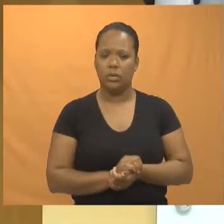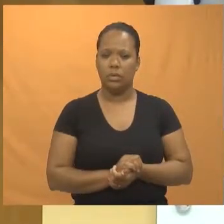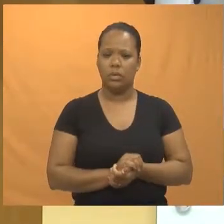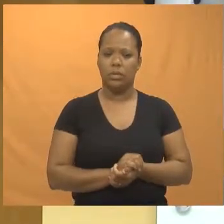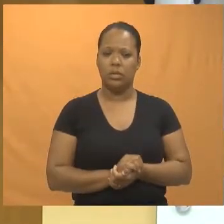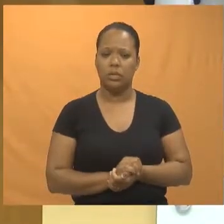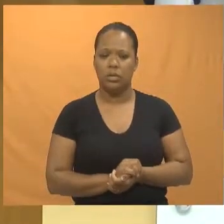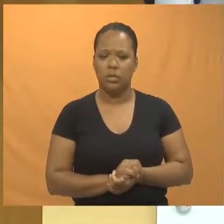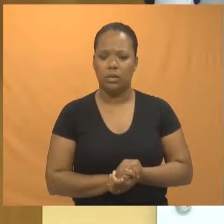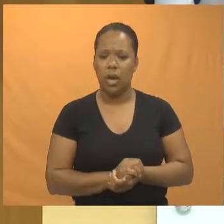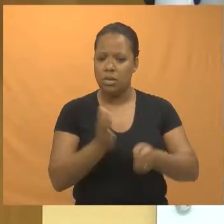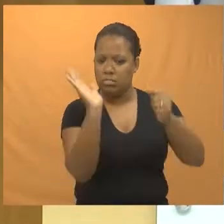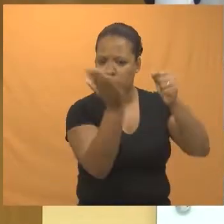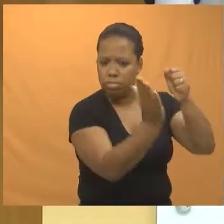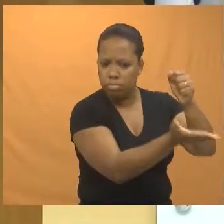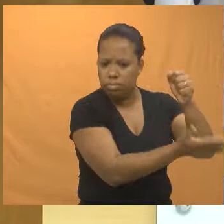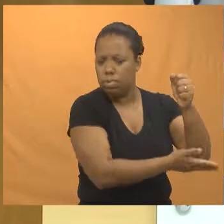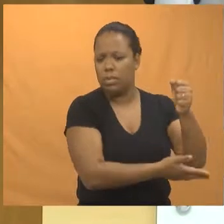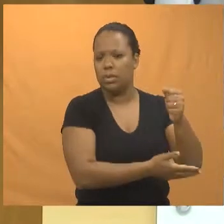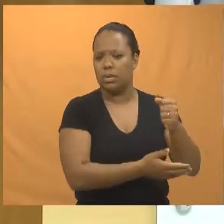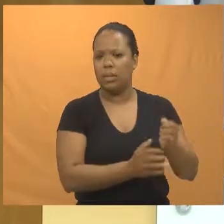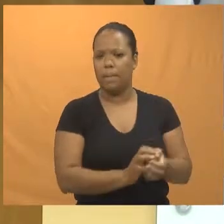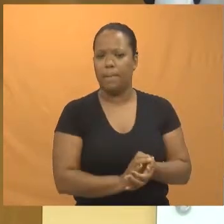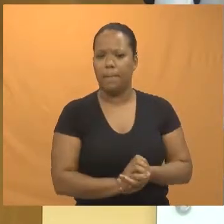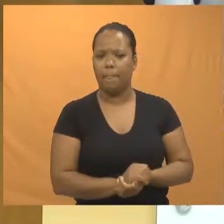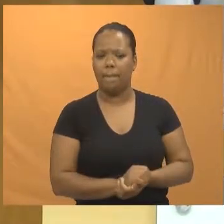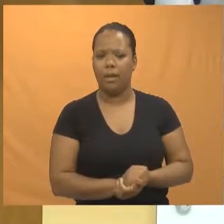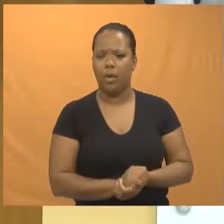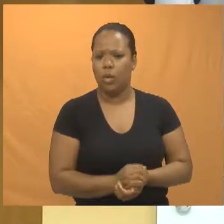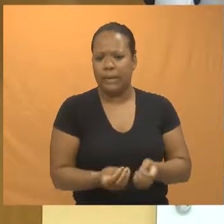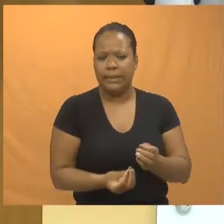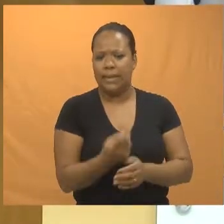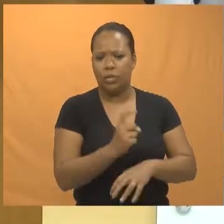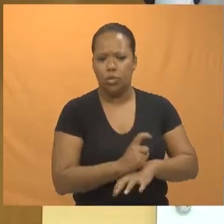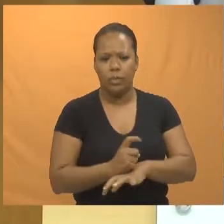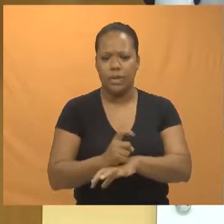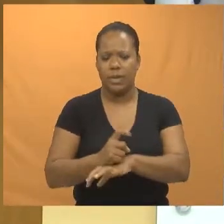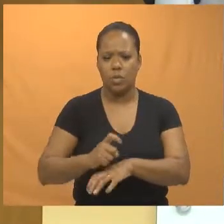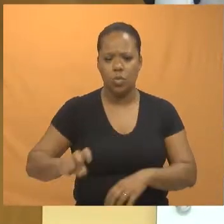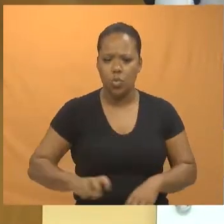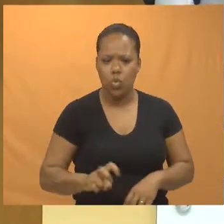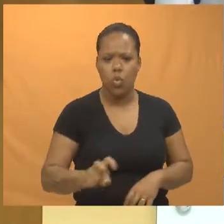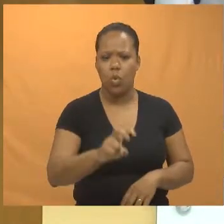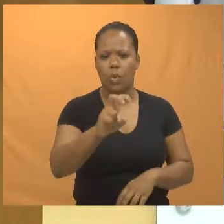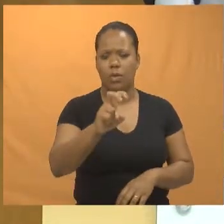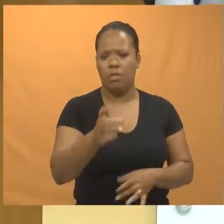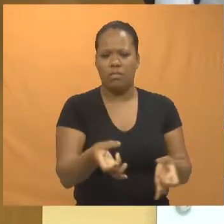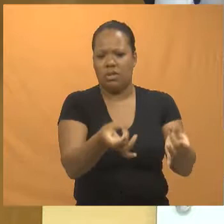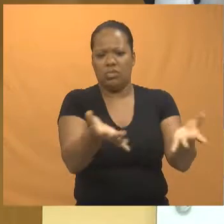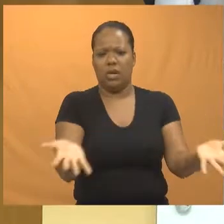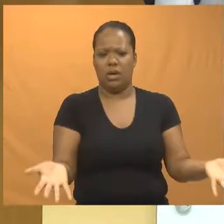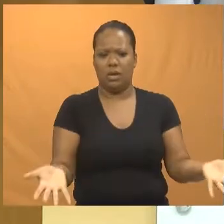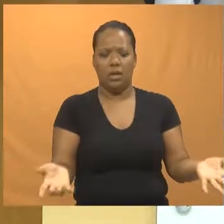sim. Não desmatada, mas aquele braquiária que tem lá, criando escorpião, cobras e tudo mais, vai ficar por isso